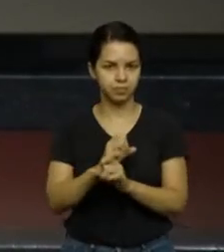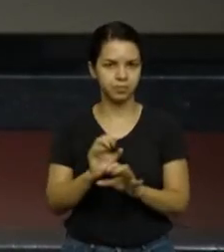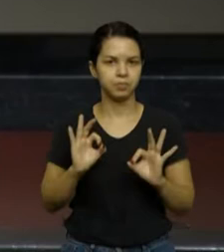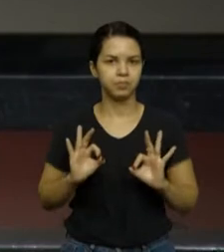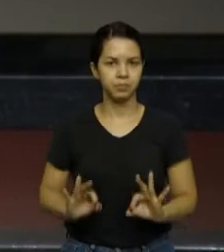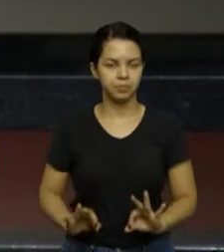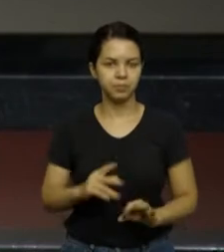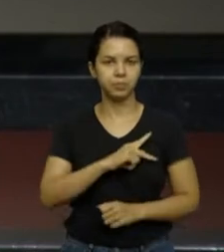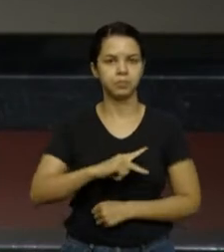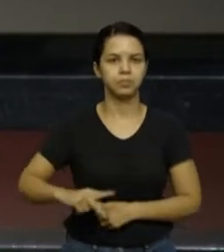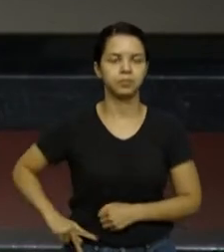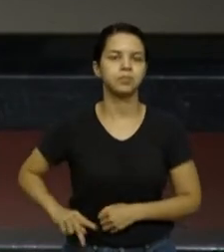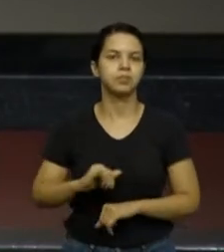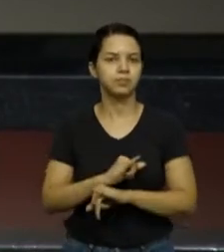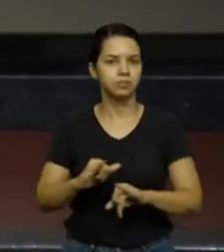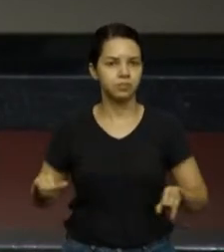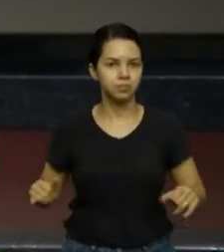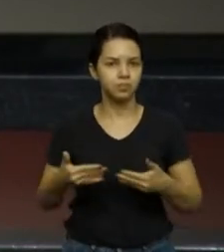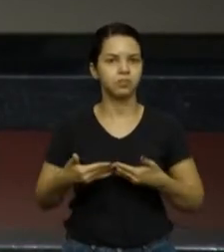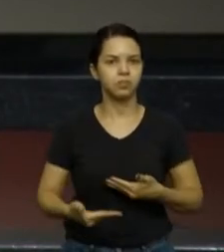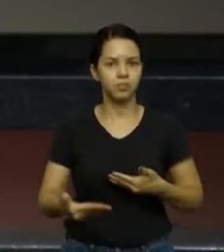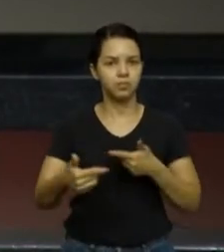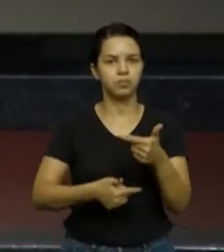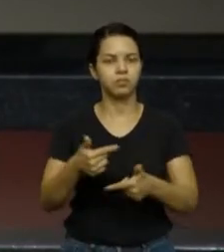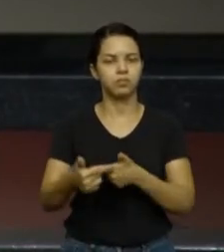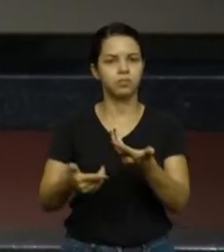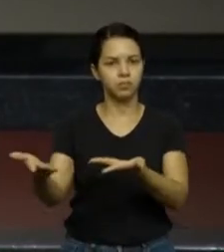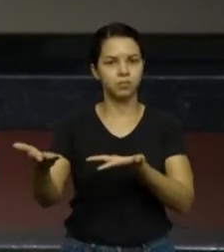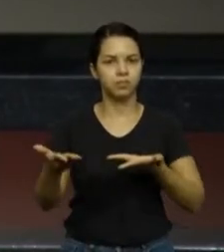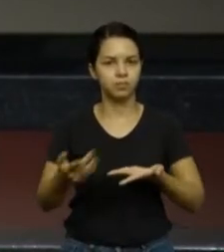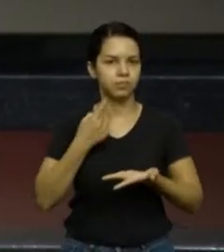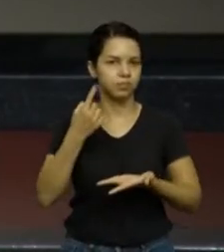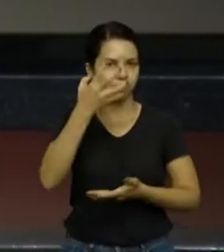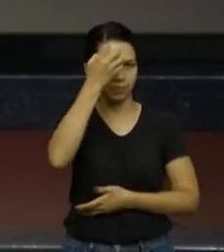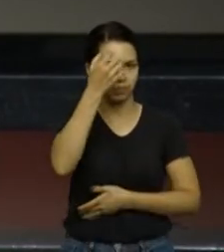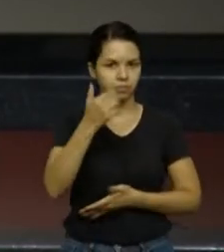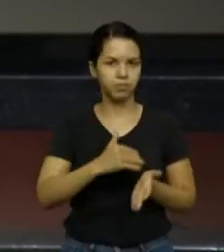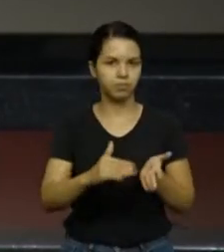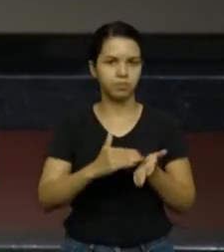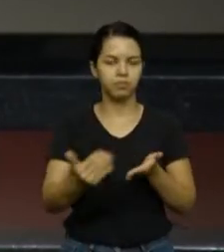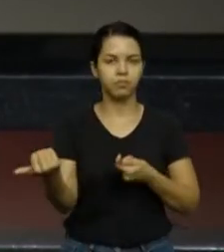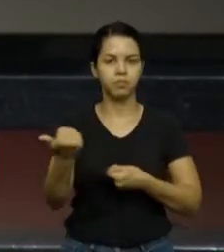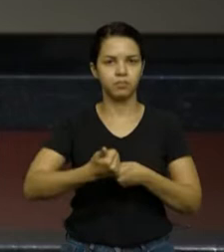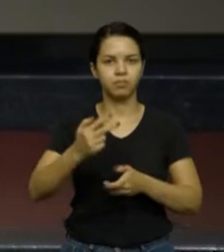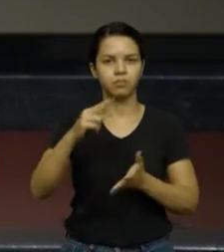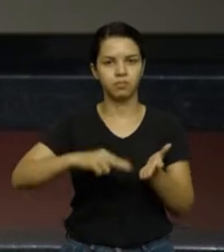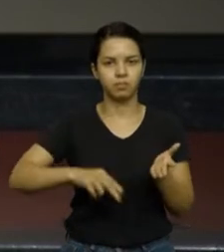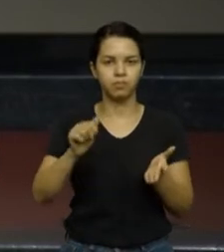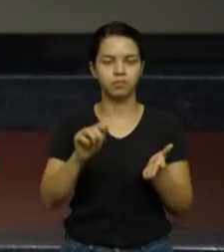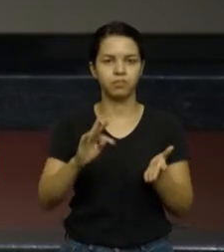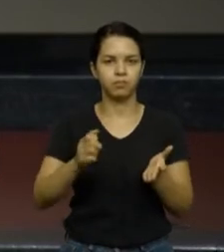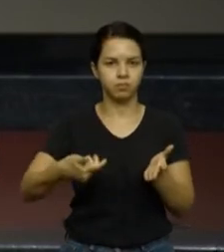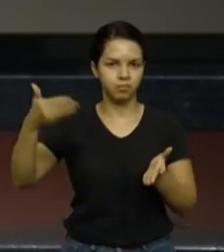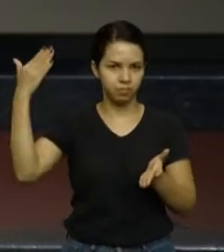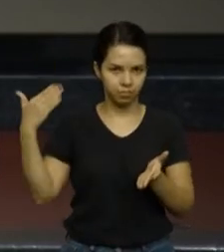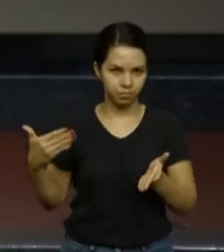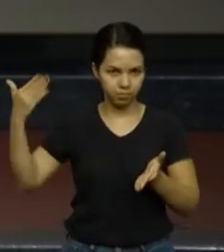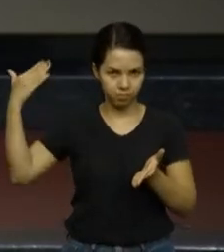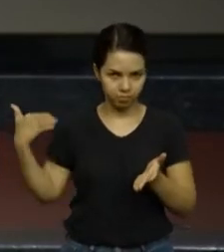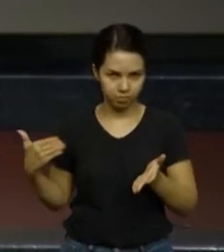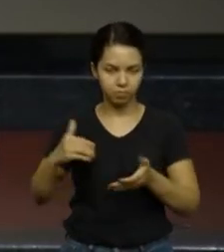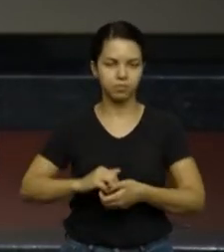senhor presidente declarou abertos os trabalhos e convidou o senhor deputado Ismael, como secretário ad hoc, para proceder à leitura das sessões das atas